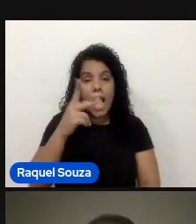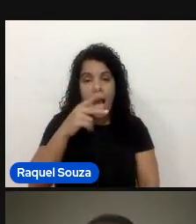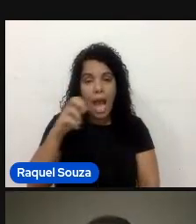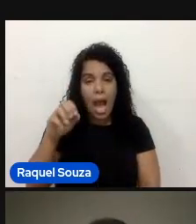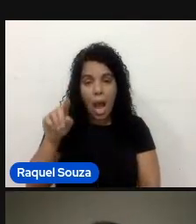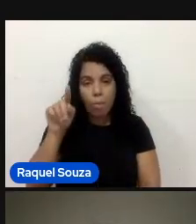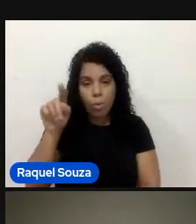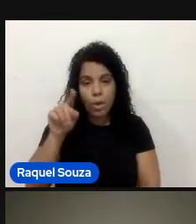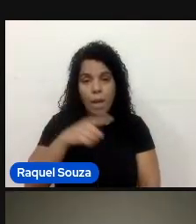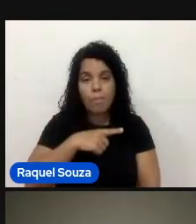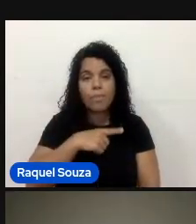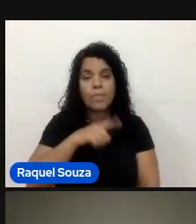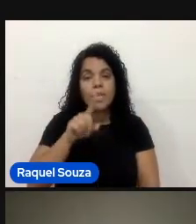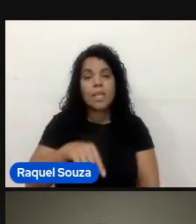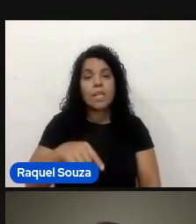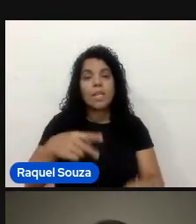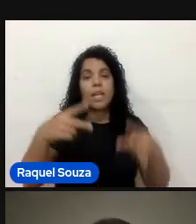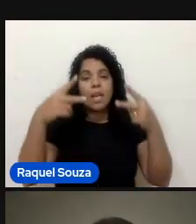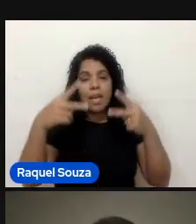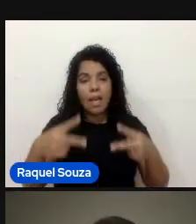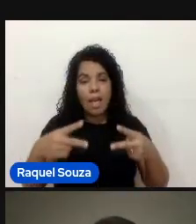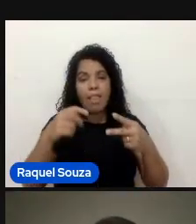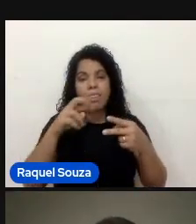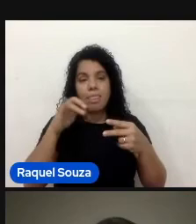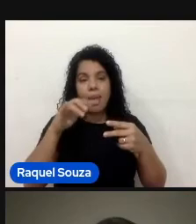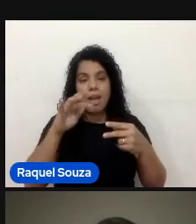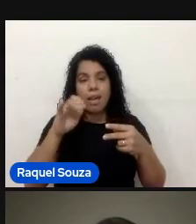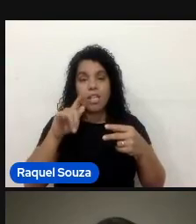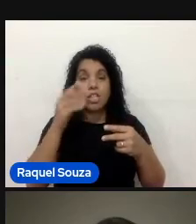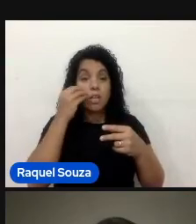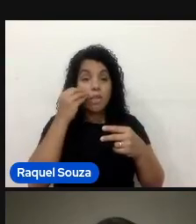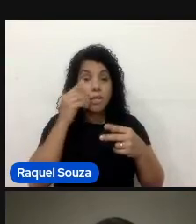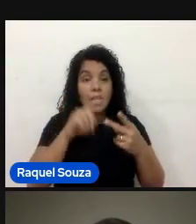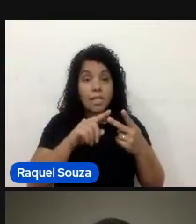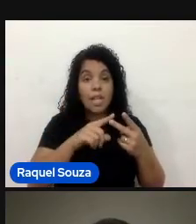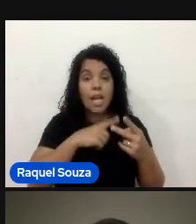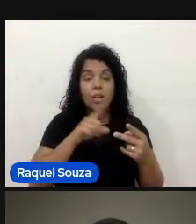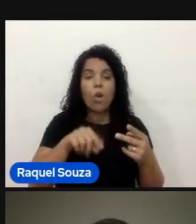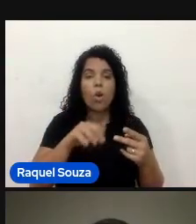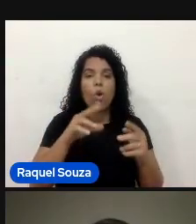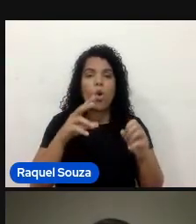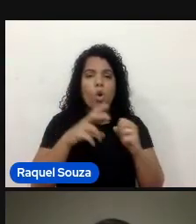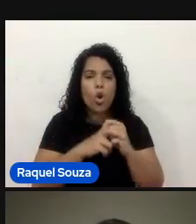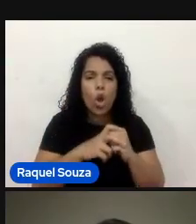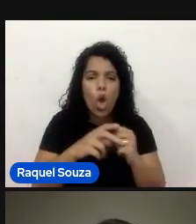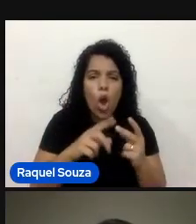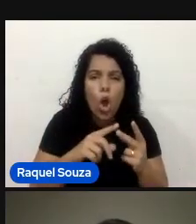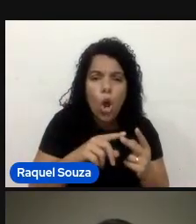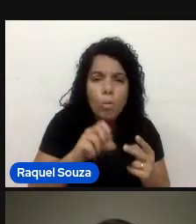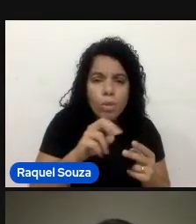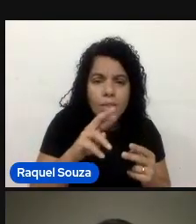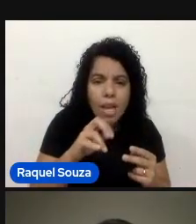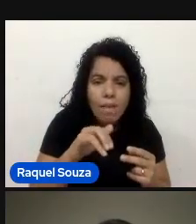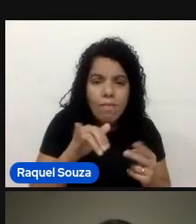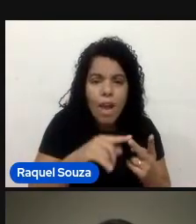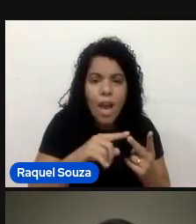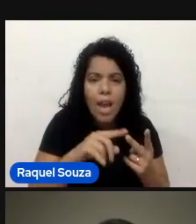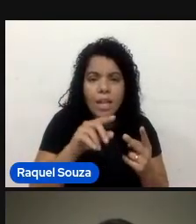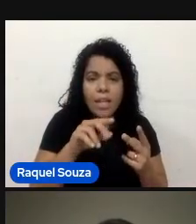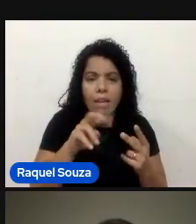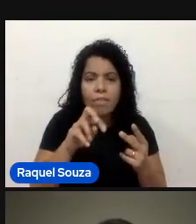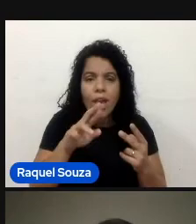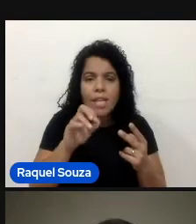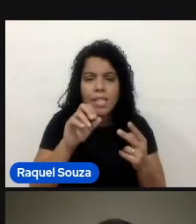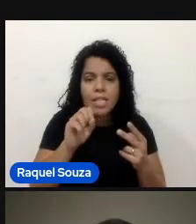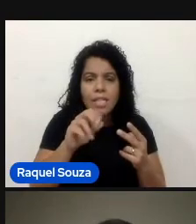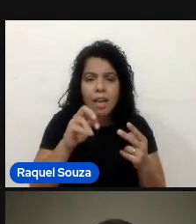target são os browsers que a gente vai testar. Então está testando com Chrome, Firefox, Safari, iOS Safari e iPad Safari. Safari